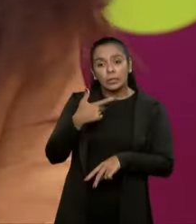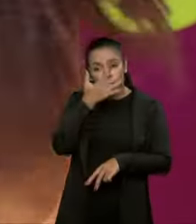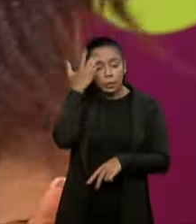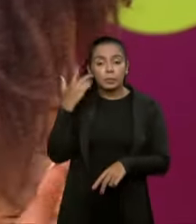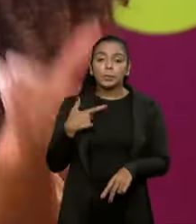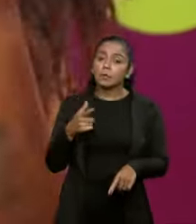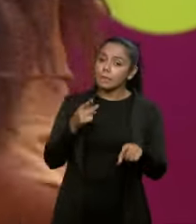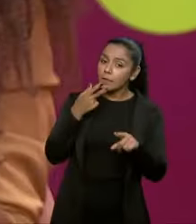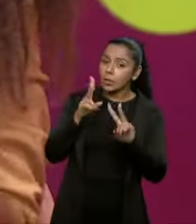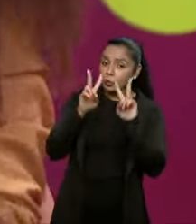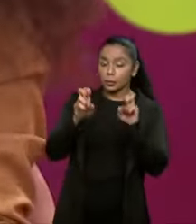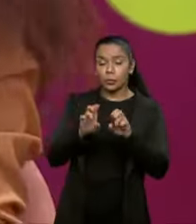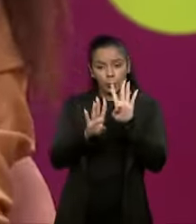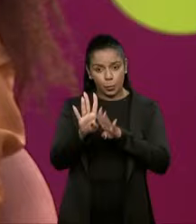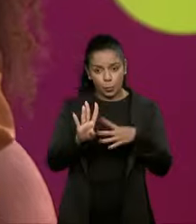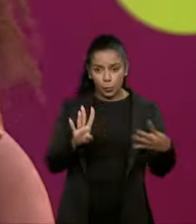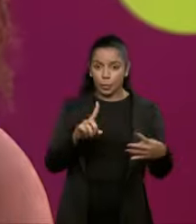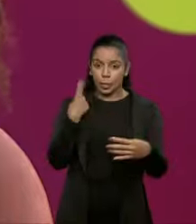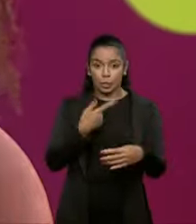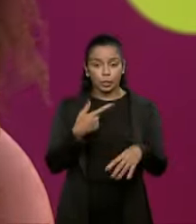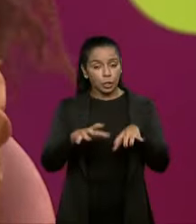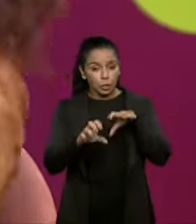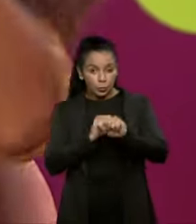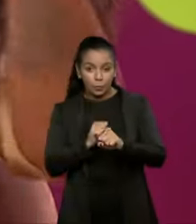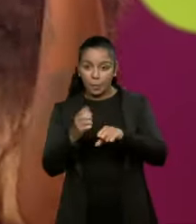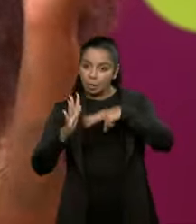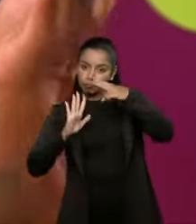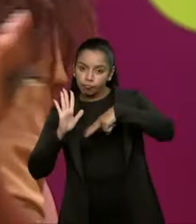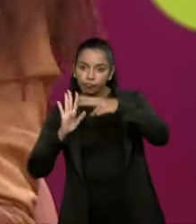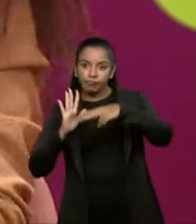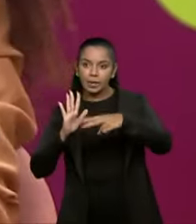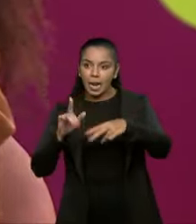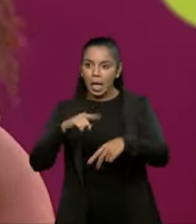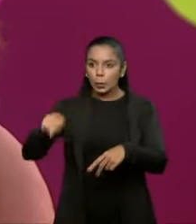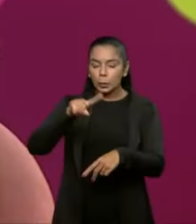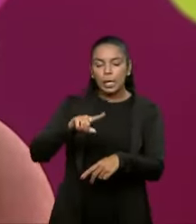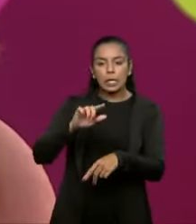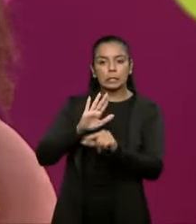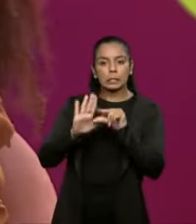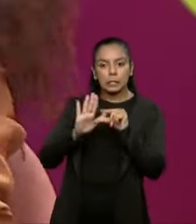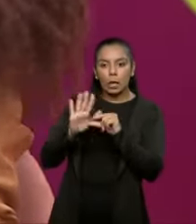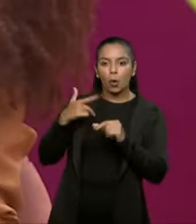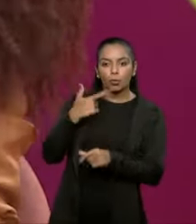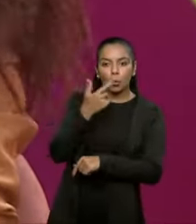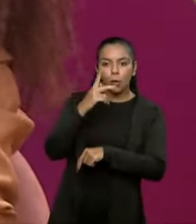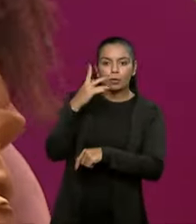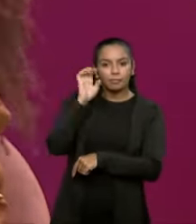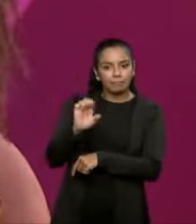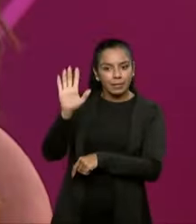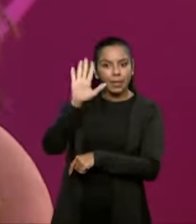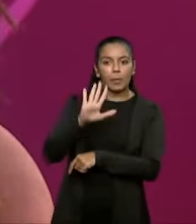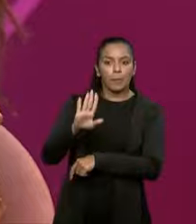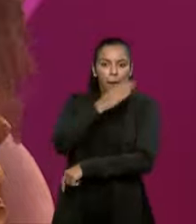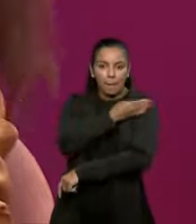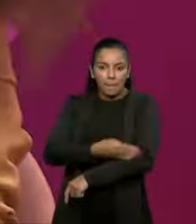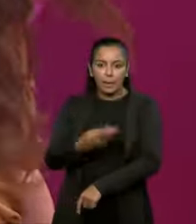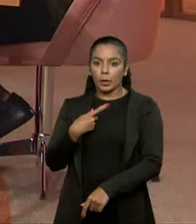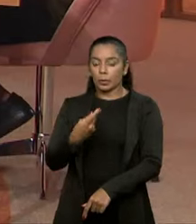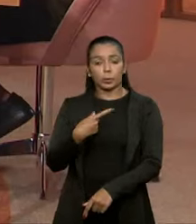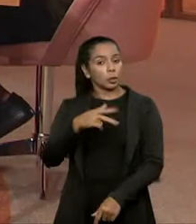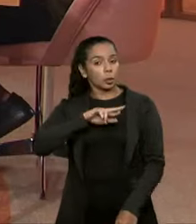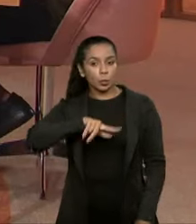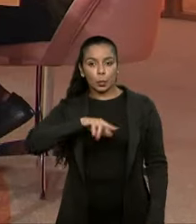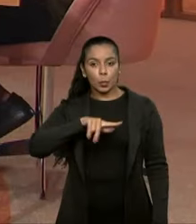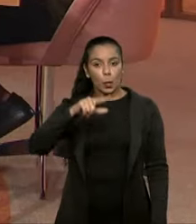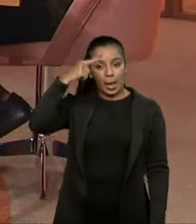falando de currículo, além da gente ser formado lendo só esses caras, não ampliando o olhar para outras leituras, a gente não é, na graduação, e aí